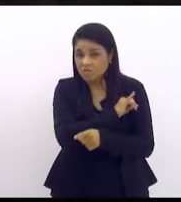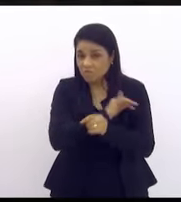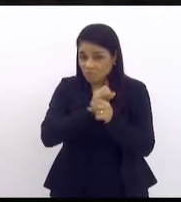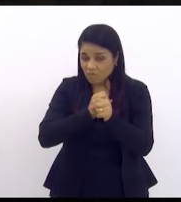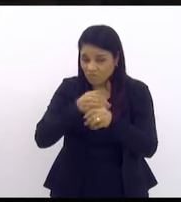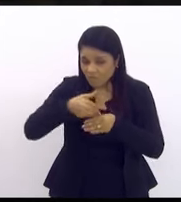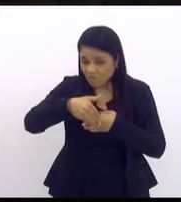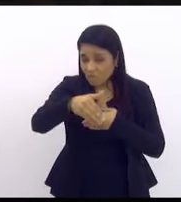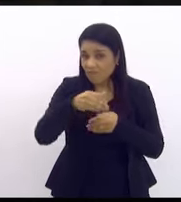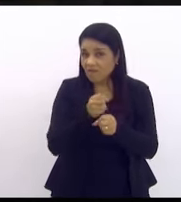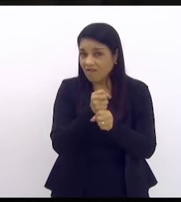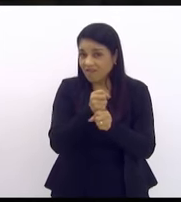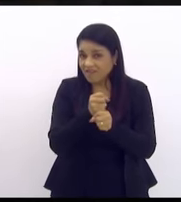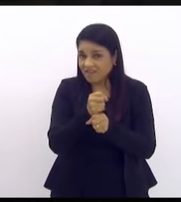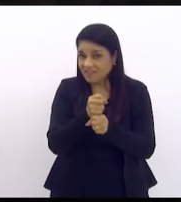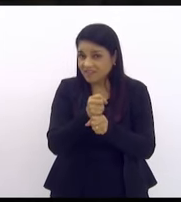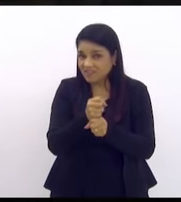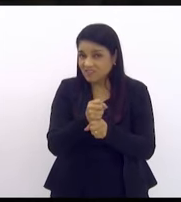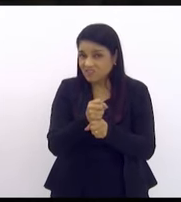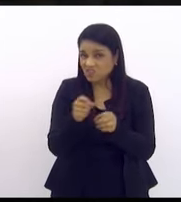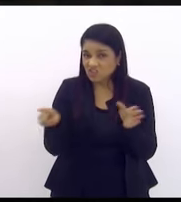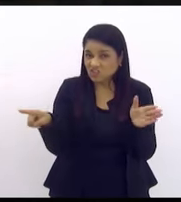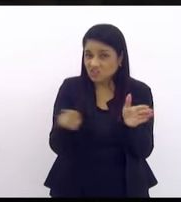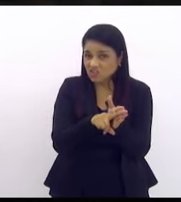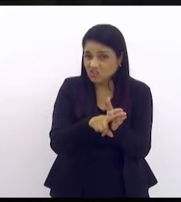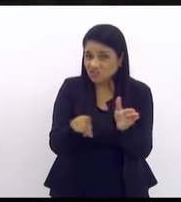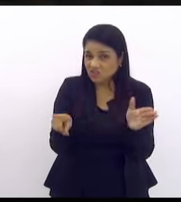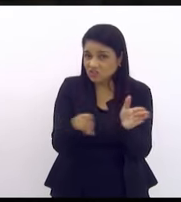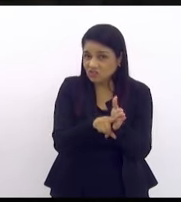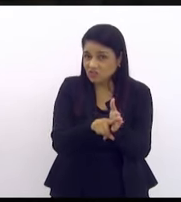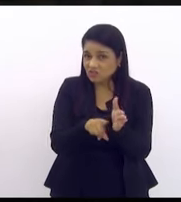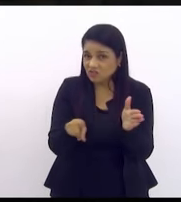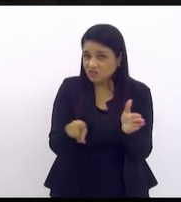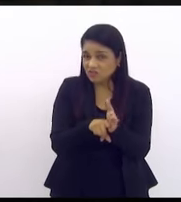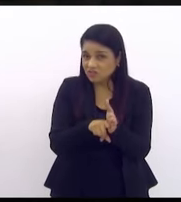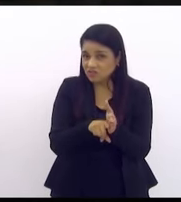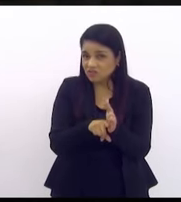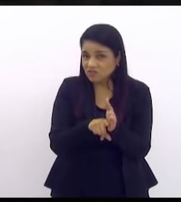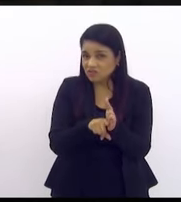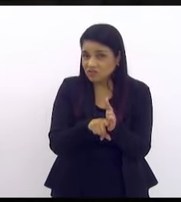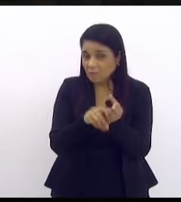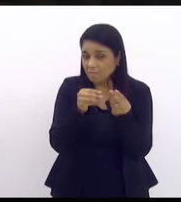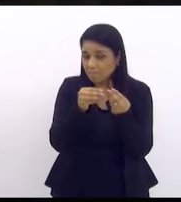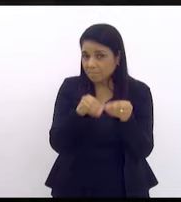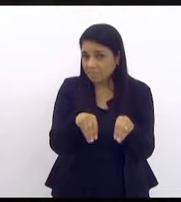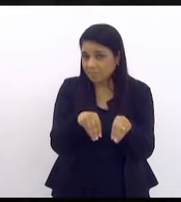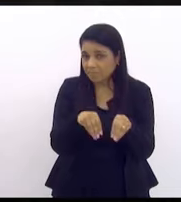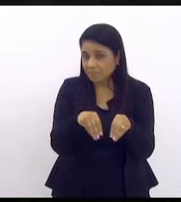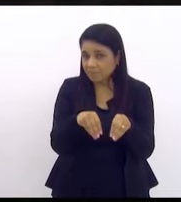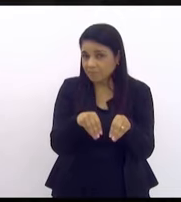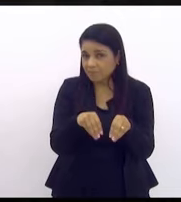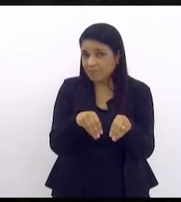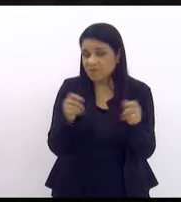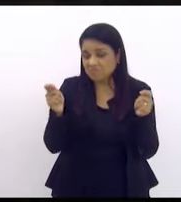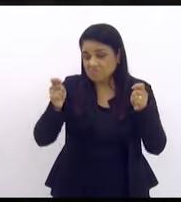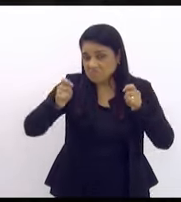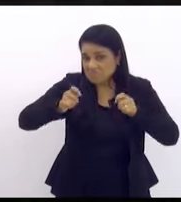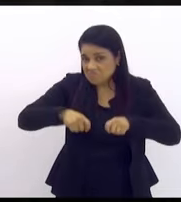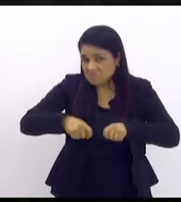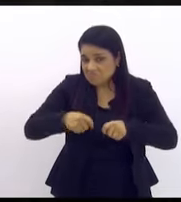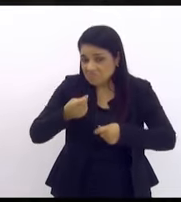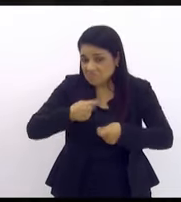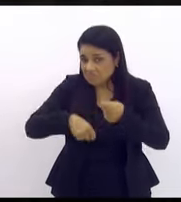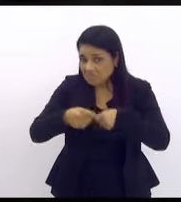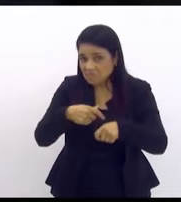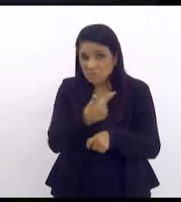próximos anos é de catástrofe, é de incompetência, é de